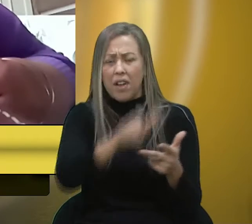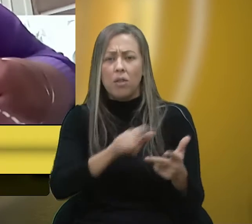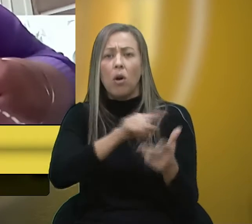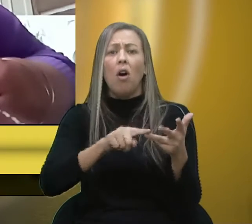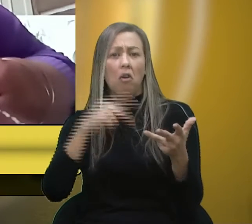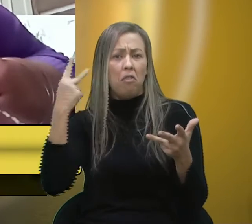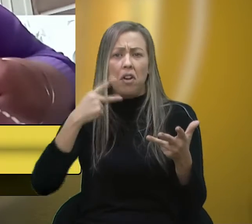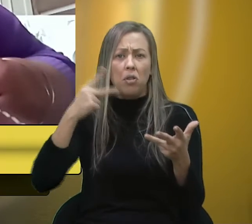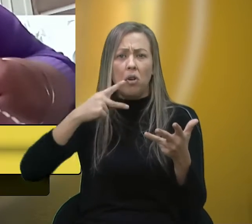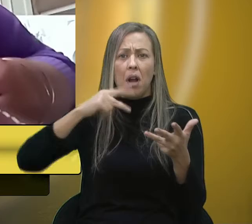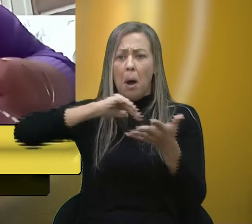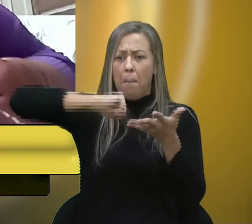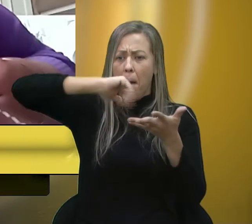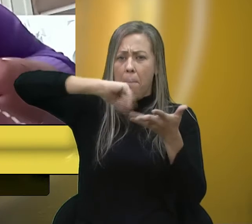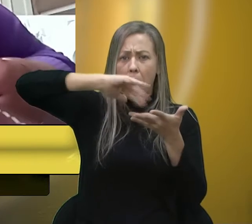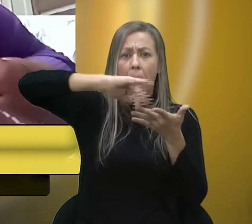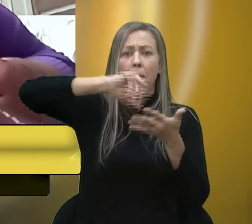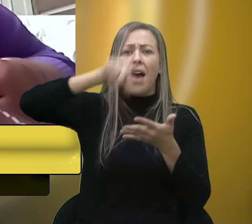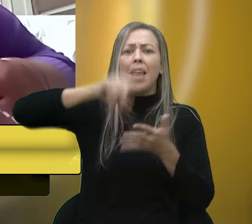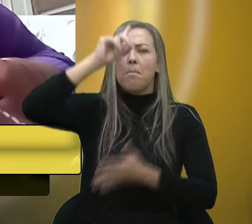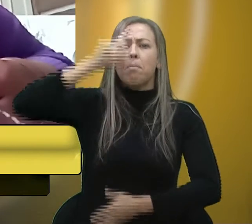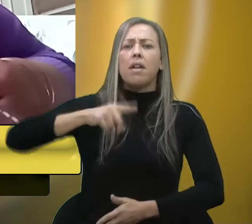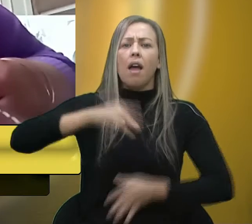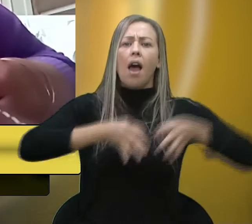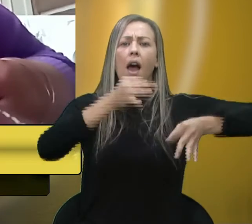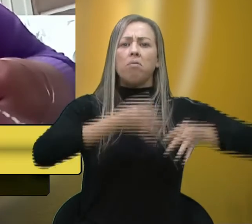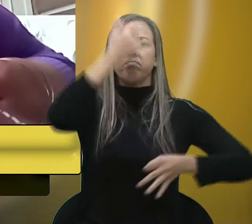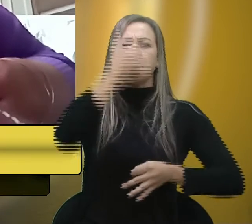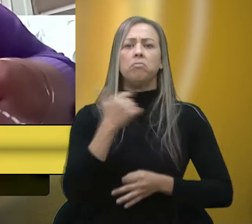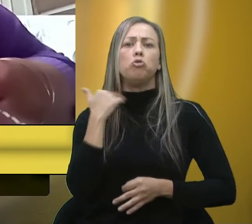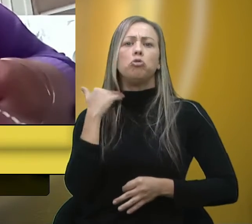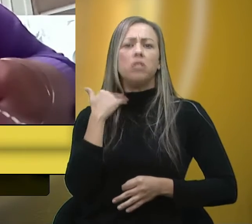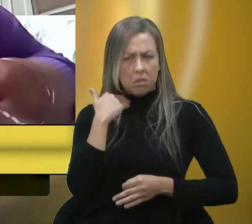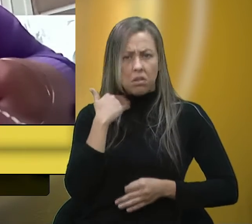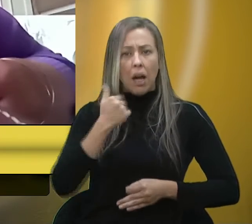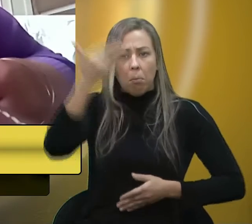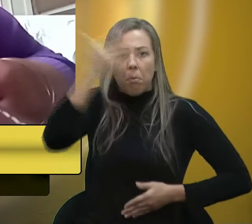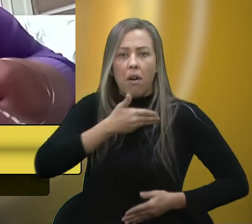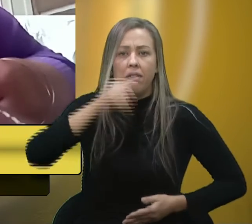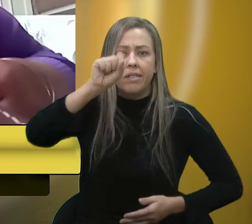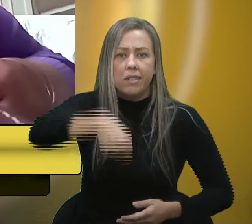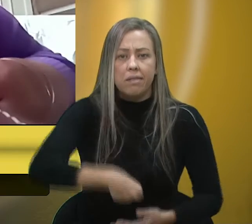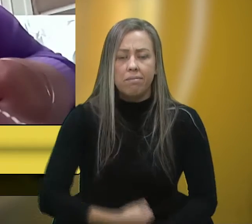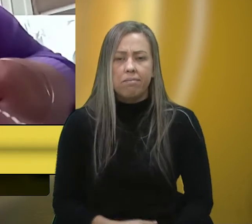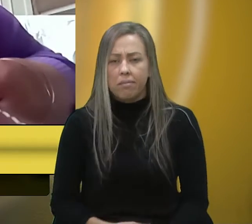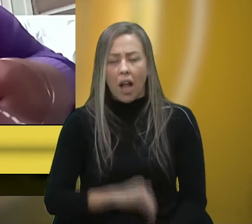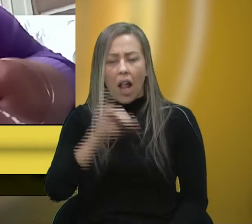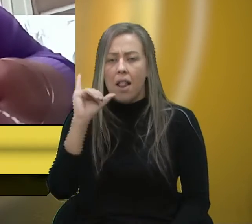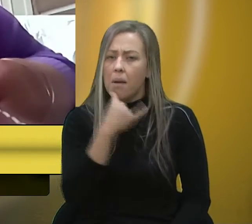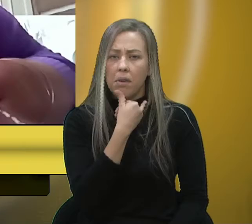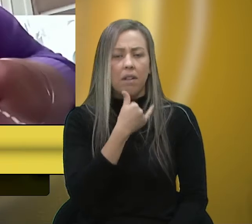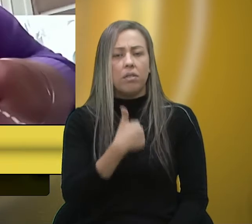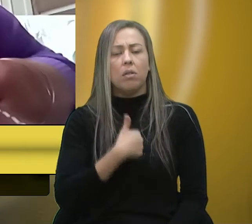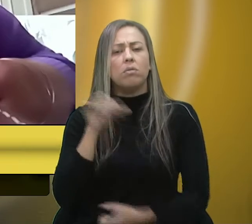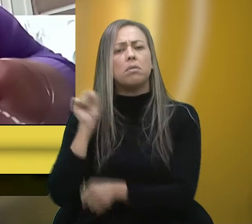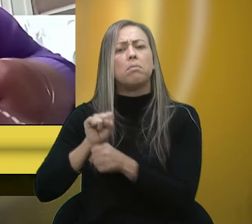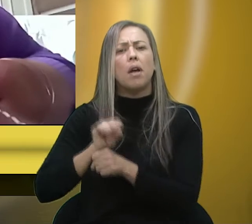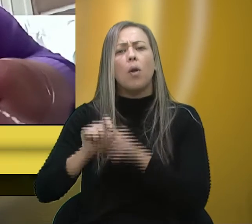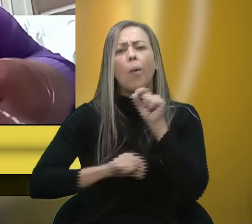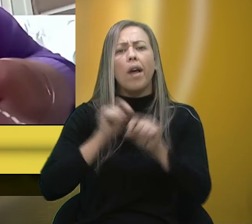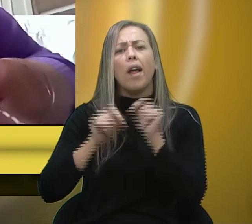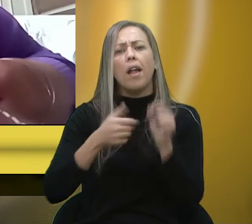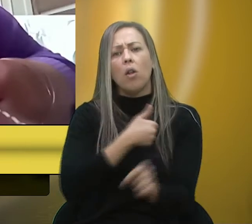vereador. Quem manda é o judiciário e, mais uma vez, isso está comprovado. É lamentável. Eu espero que